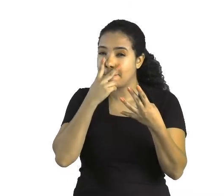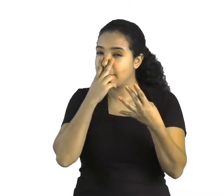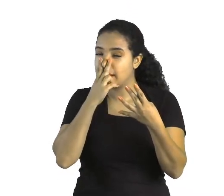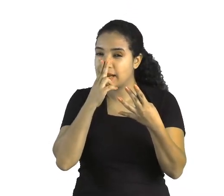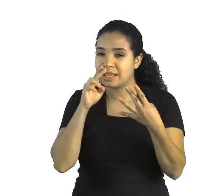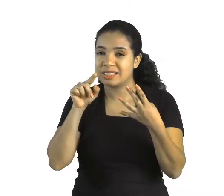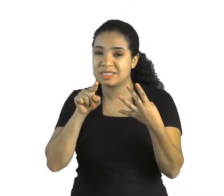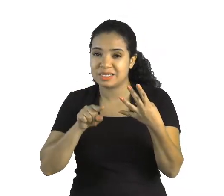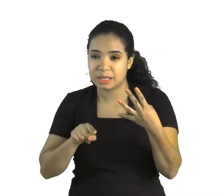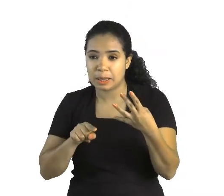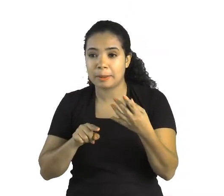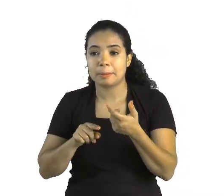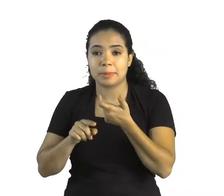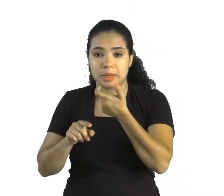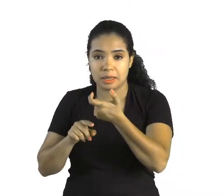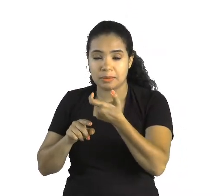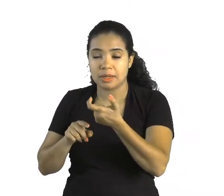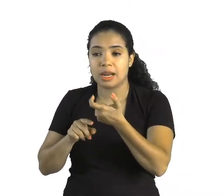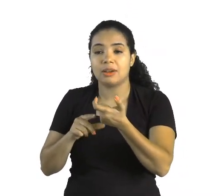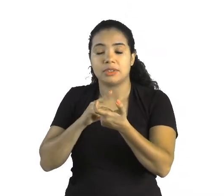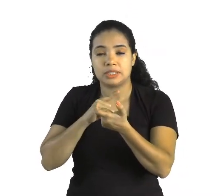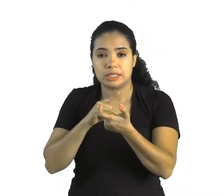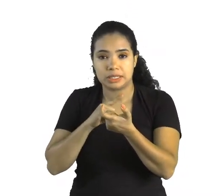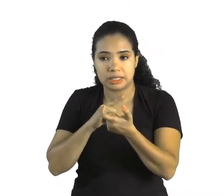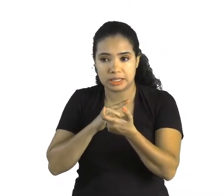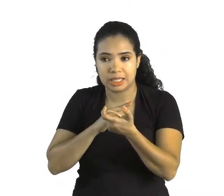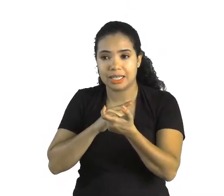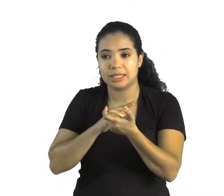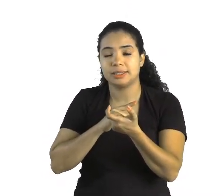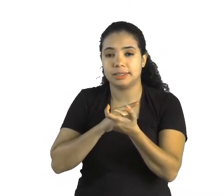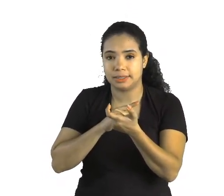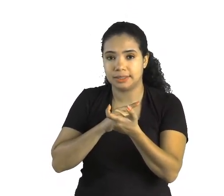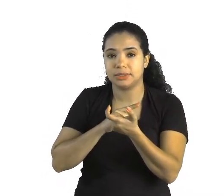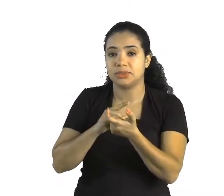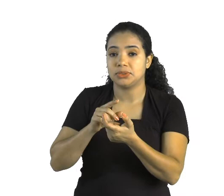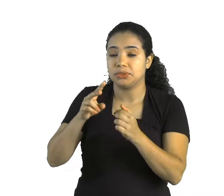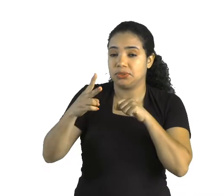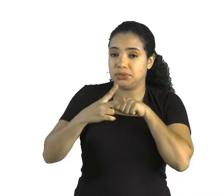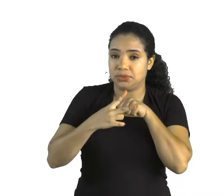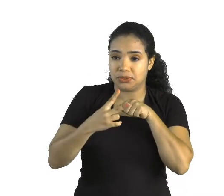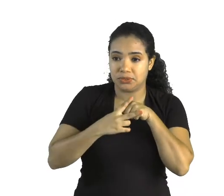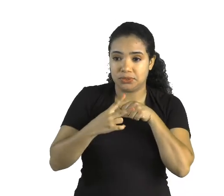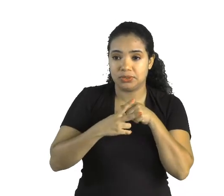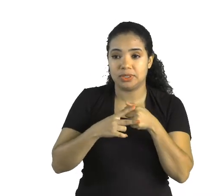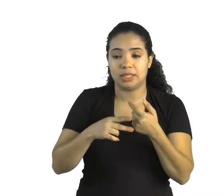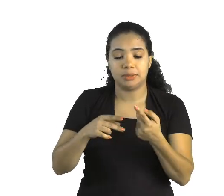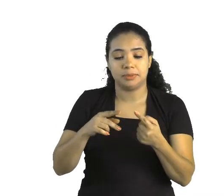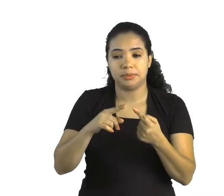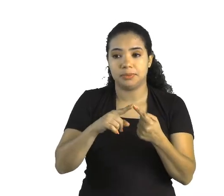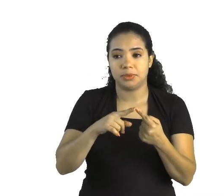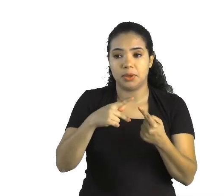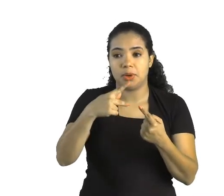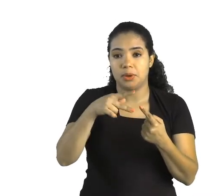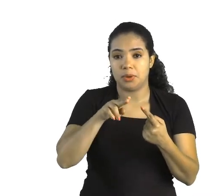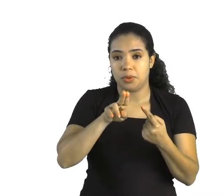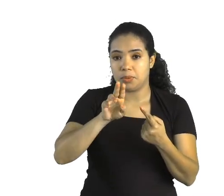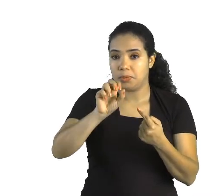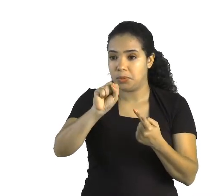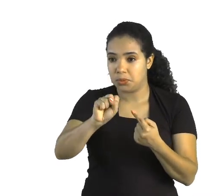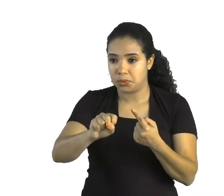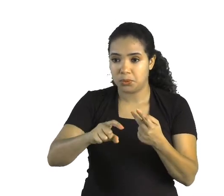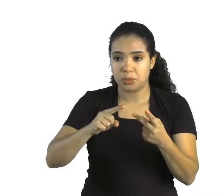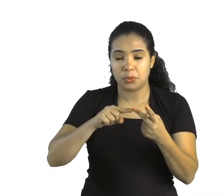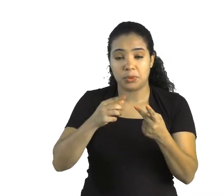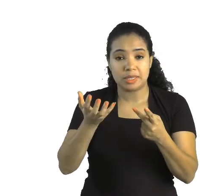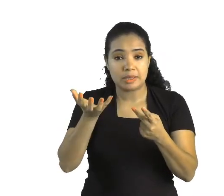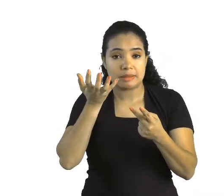Nas palavras que decorrem da conjugação dos verbos por e querer. Então, sempre que eu vou